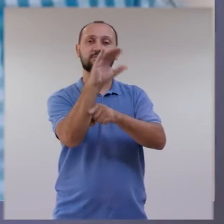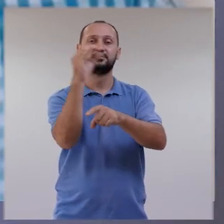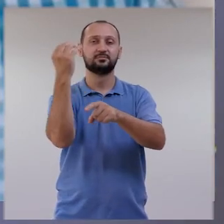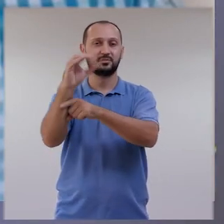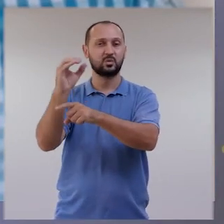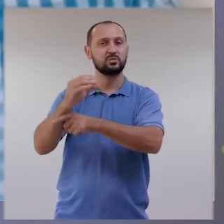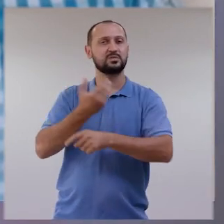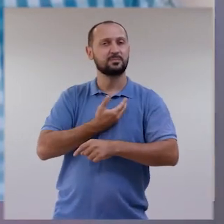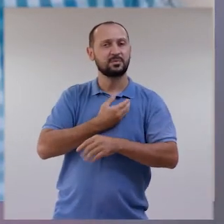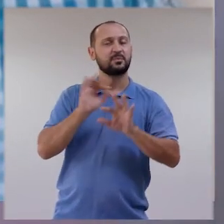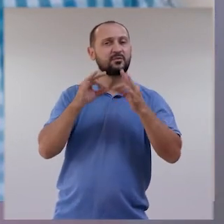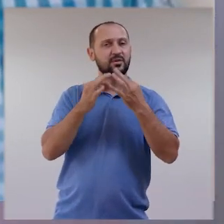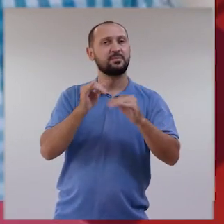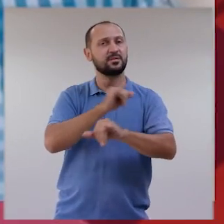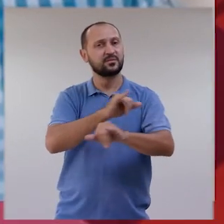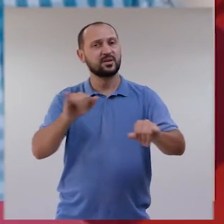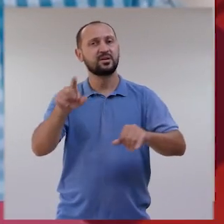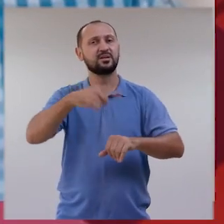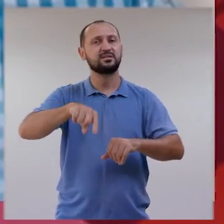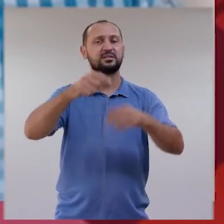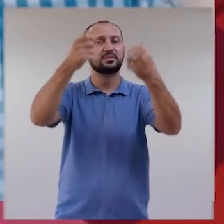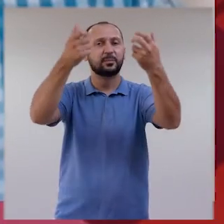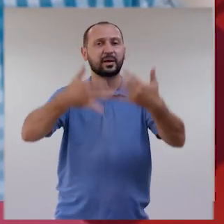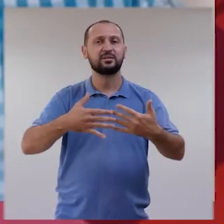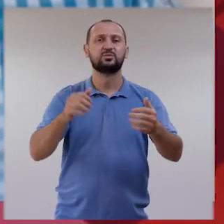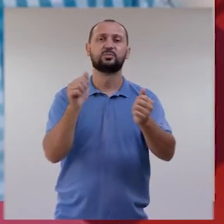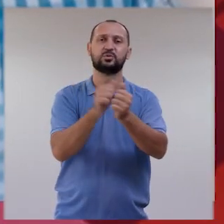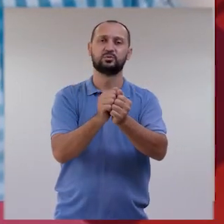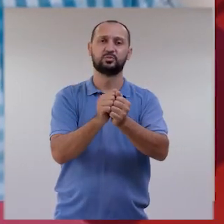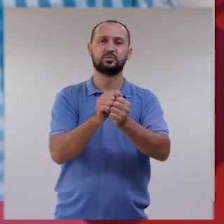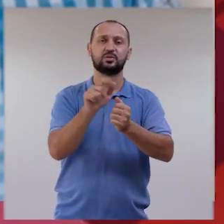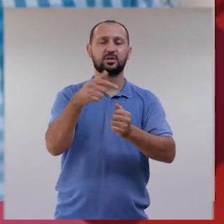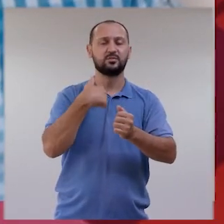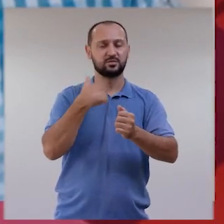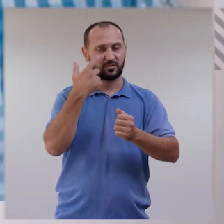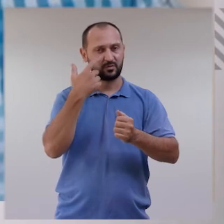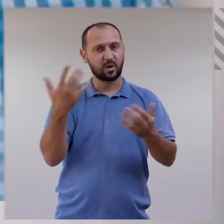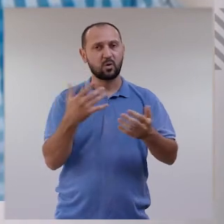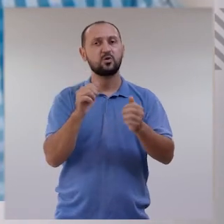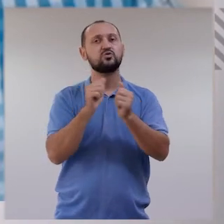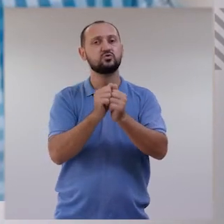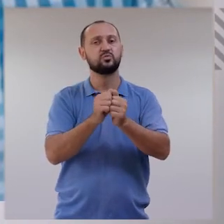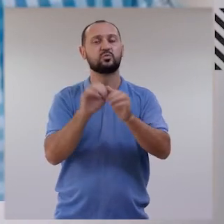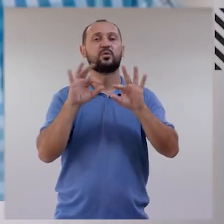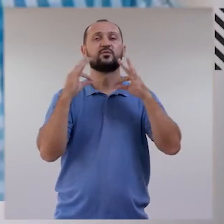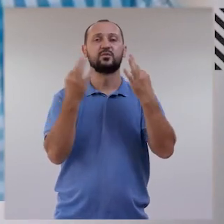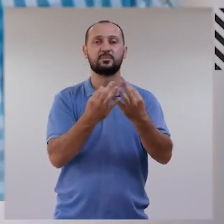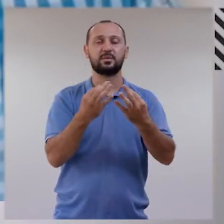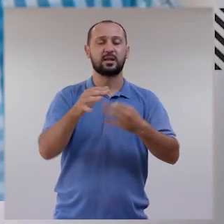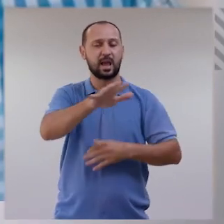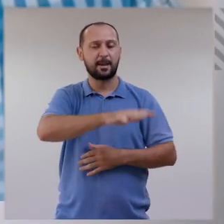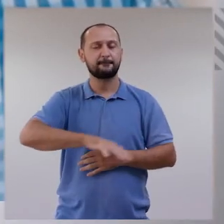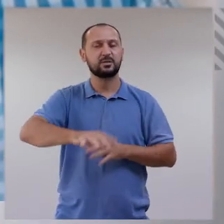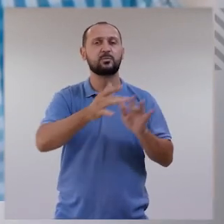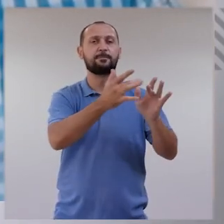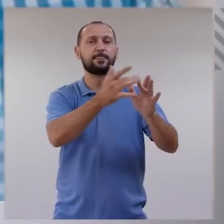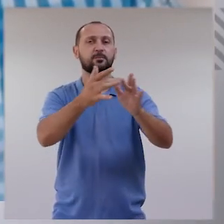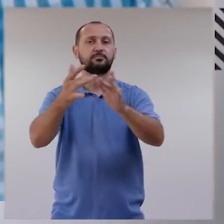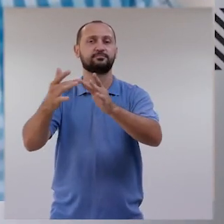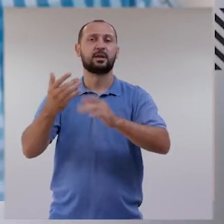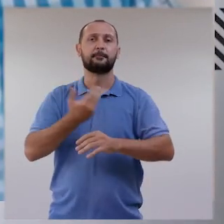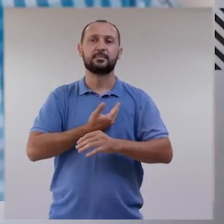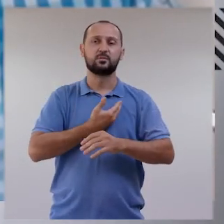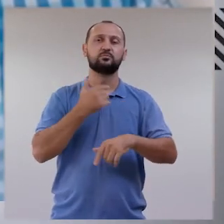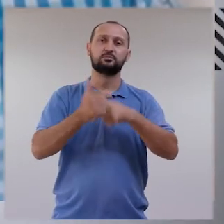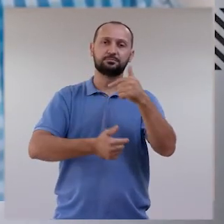com seus familiares. Levar essa mensagem, levar essa explicação aí que você acompanhou a toda a sua família, né, o seu círculo